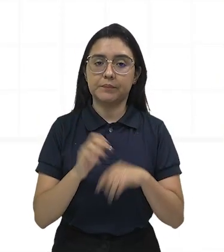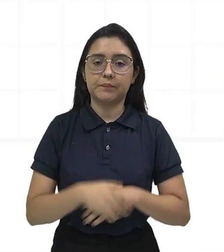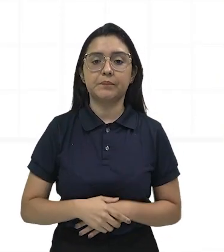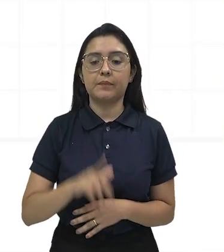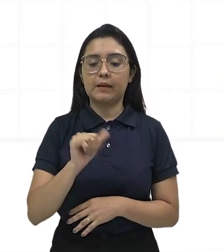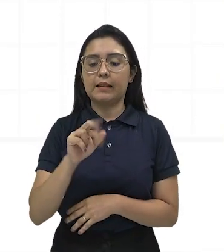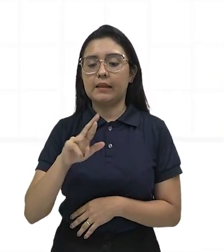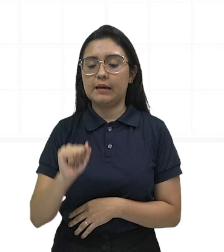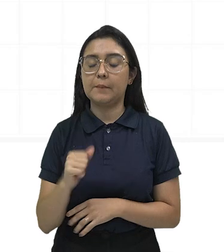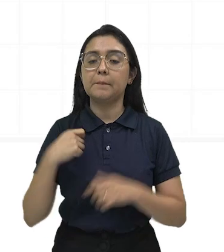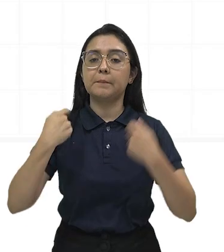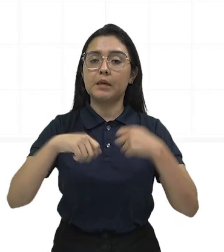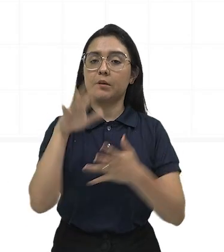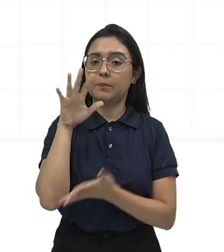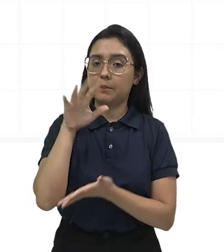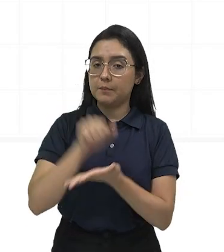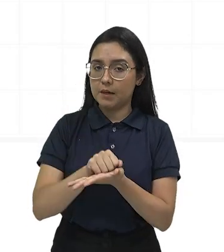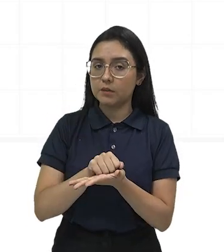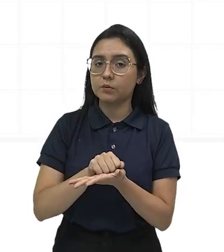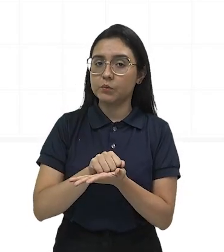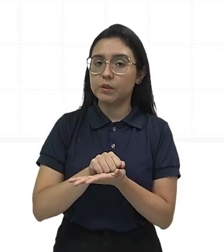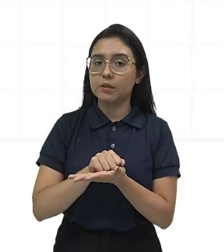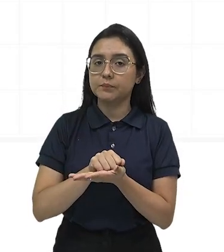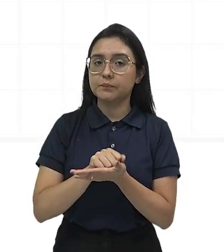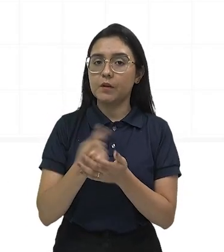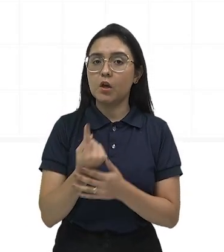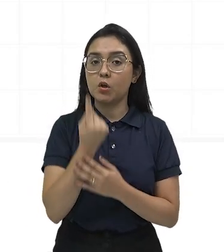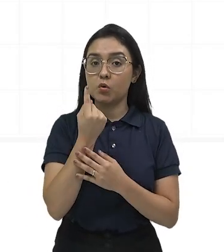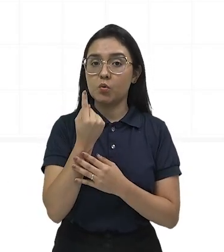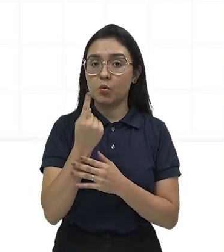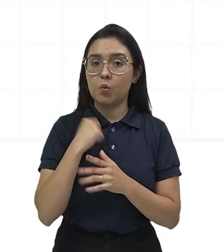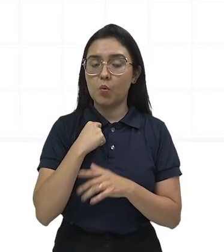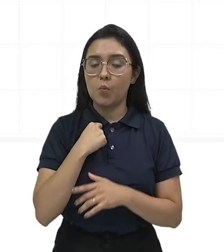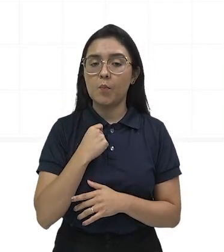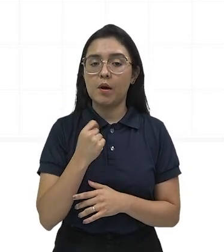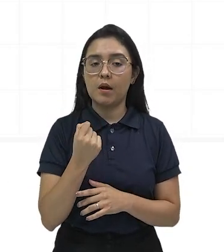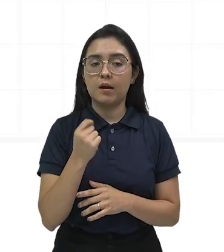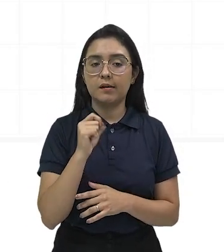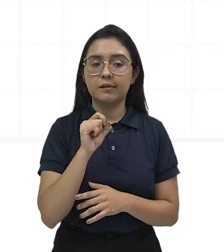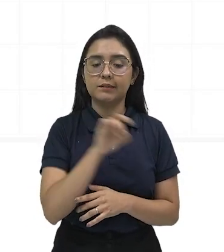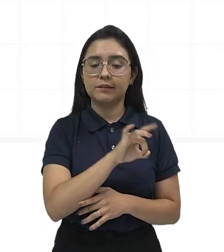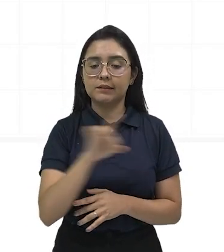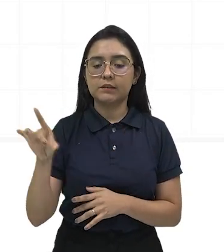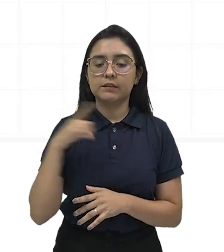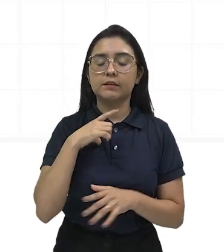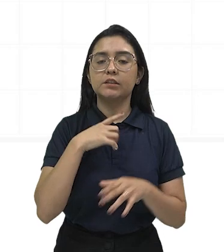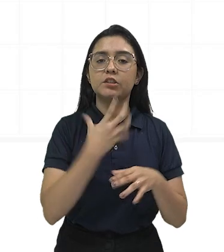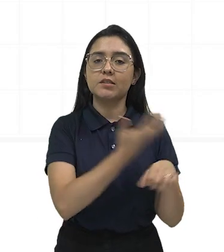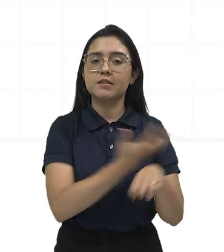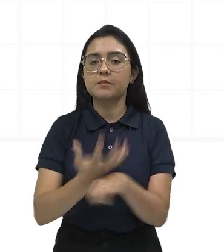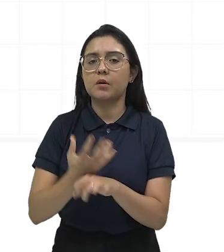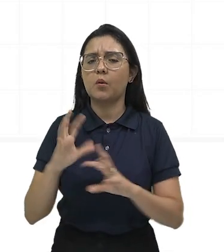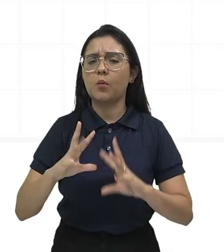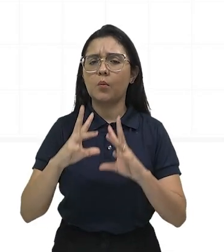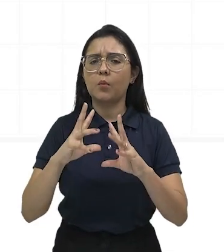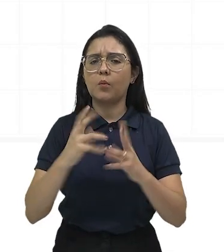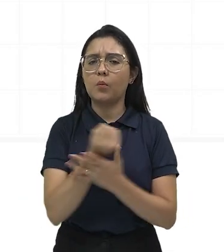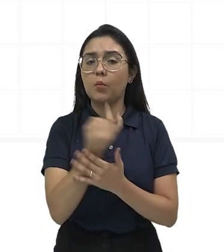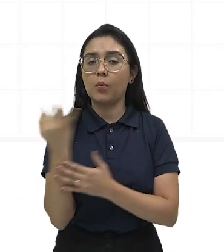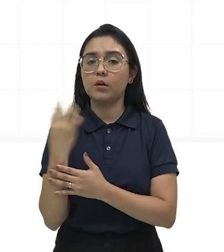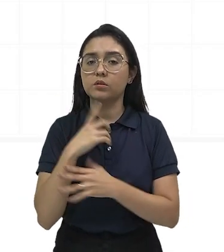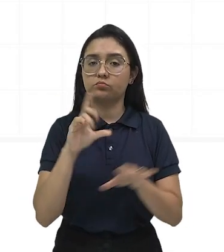Lara precisa se inscrever exatamente em uma turma de cada matéria. Quantas combinações de turmas